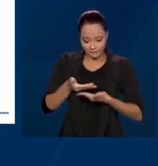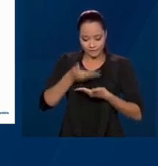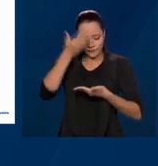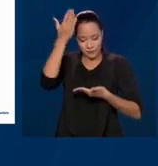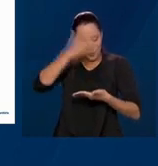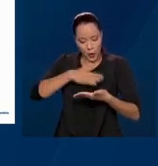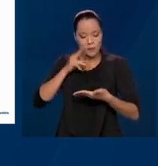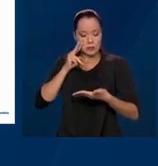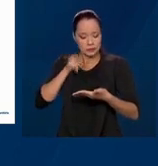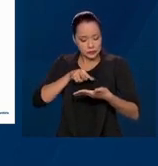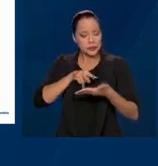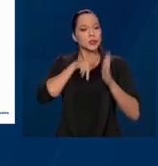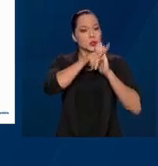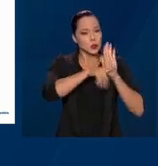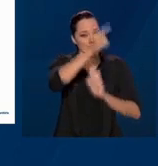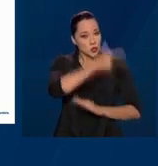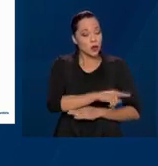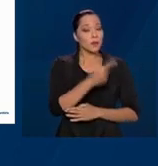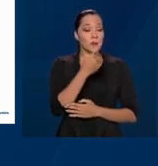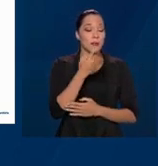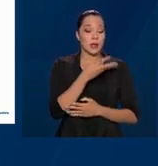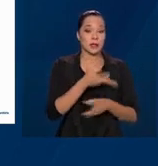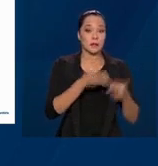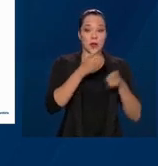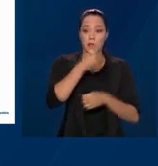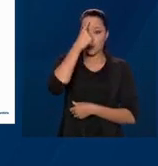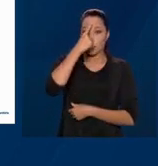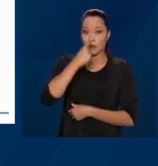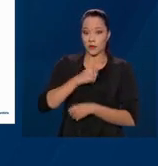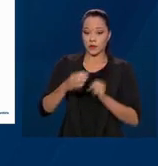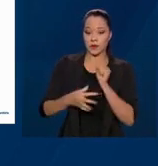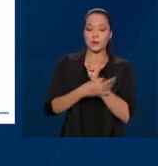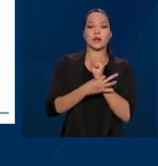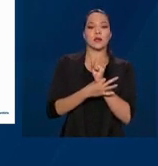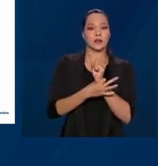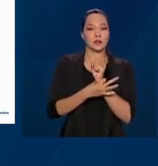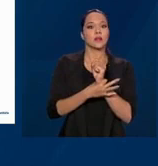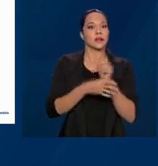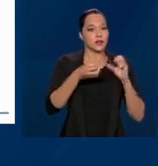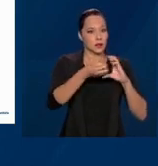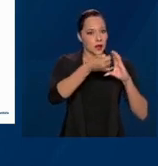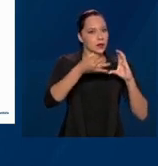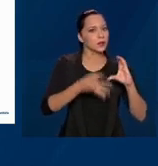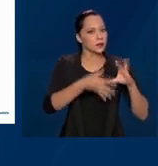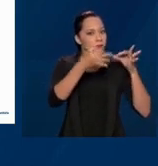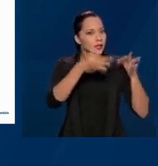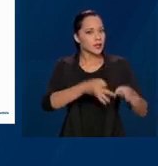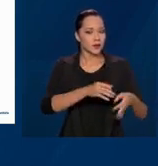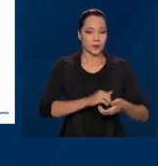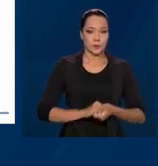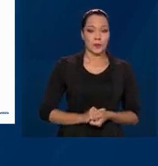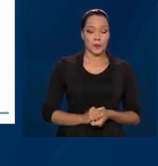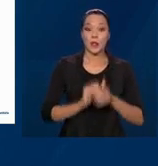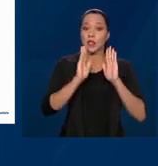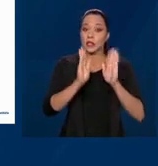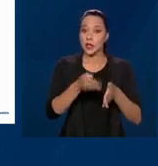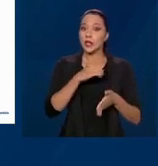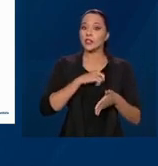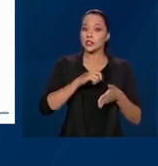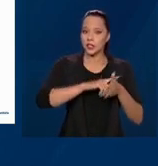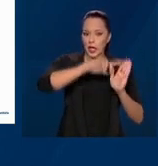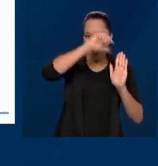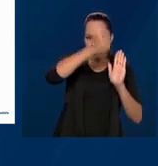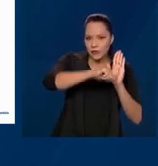nós concluímos que o perfil de segurança não clínica estava bem caracterizado. Nós já tínhamos avaliado esses